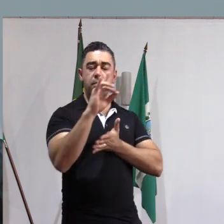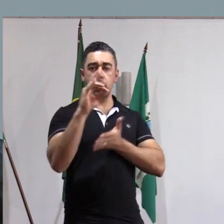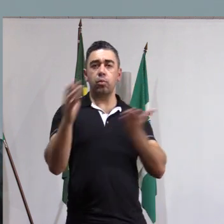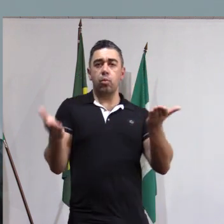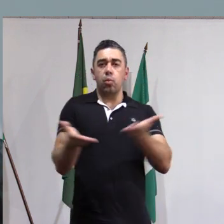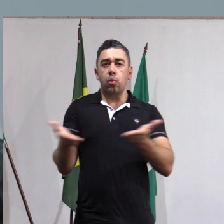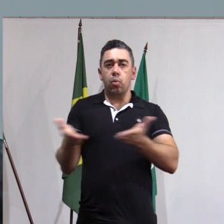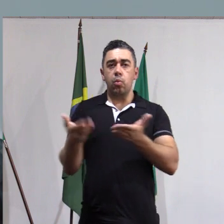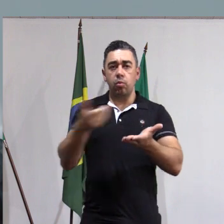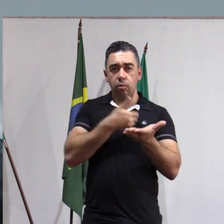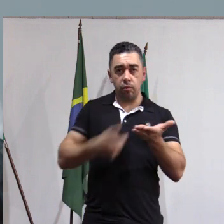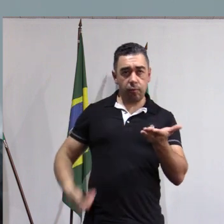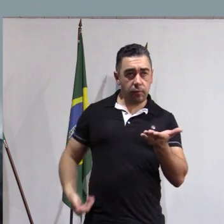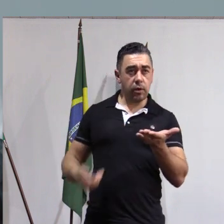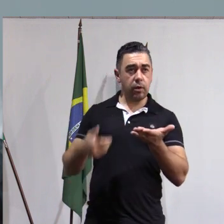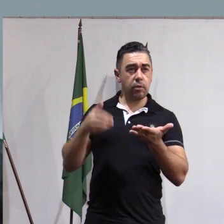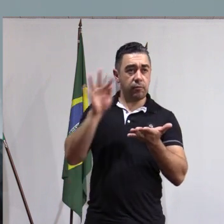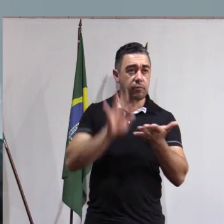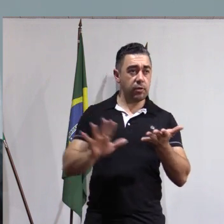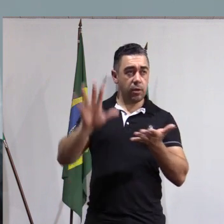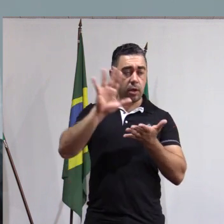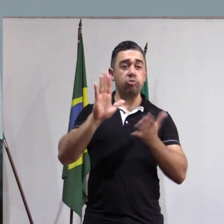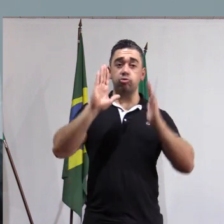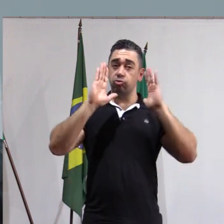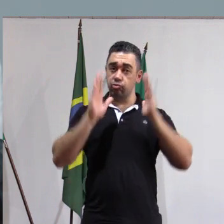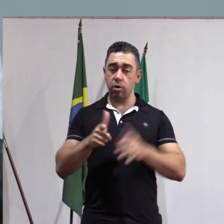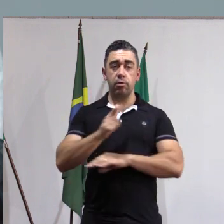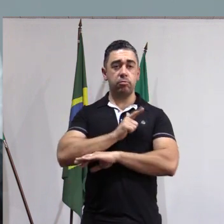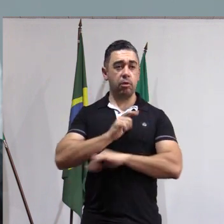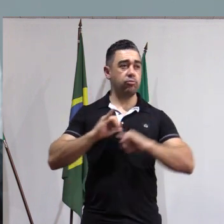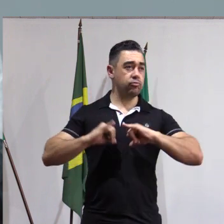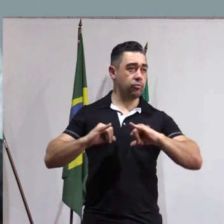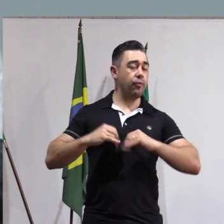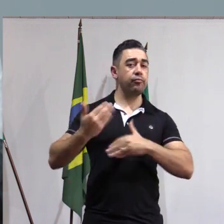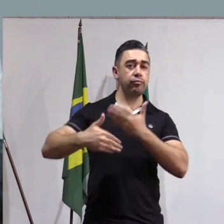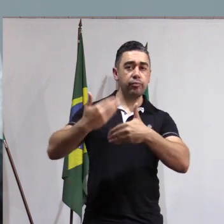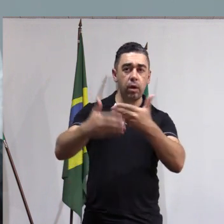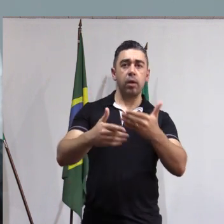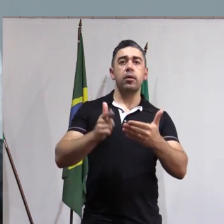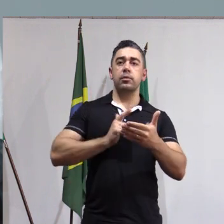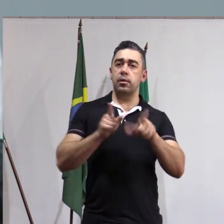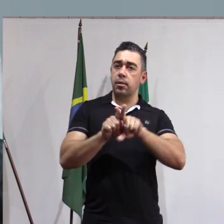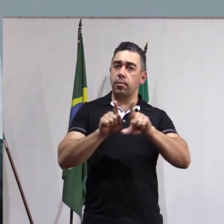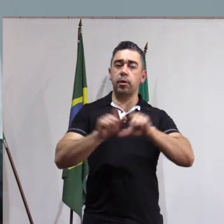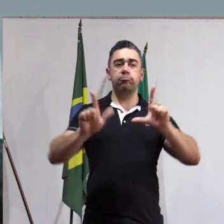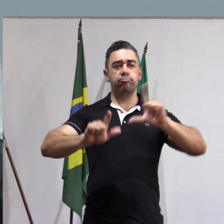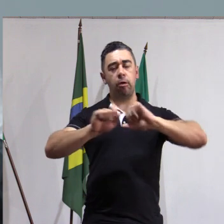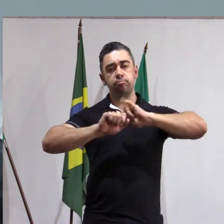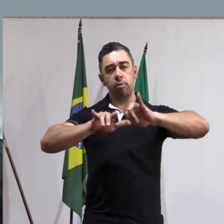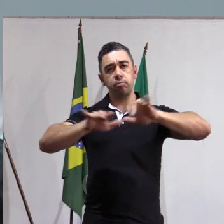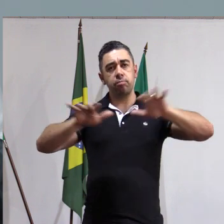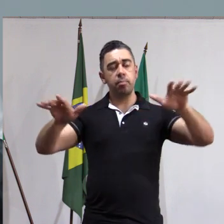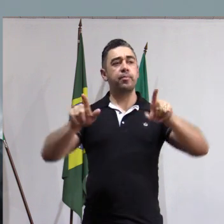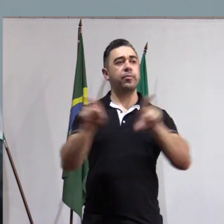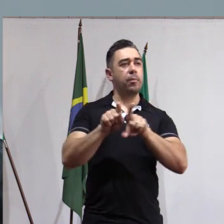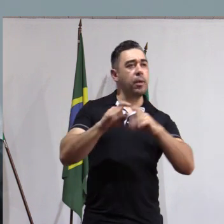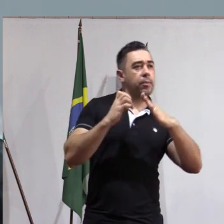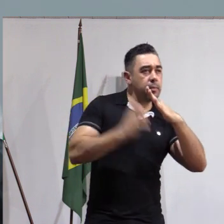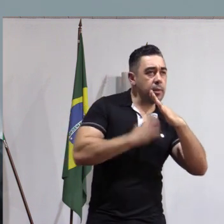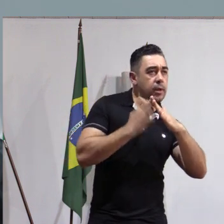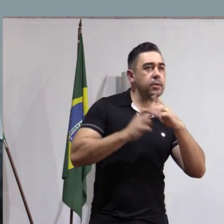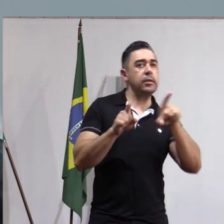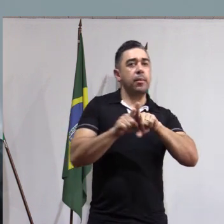governo federal, que já têm sido atacadas sistematicamente pela mídia e por empresas